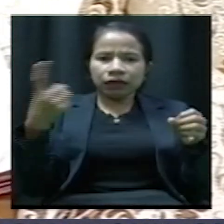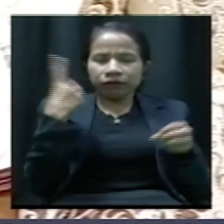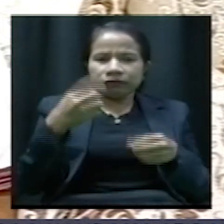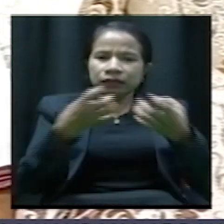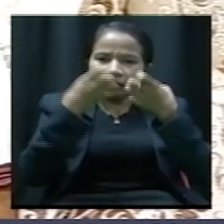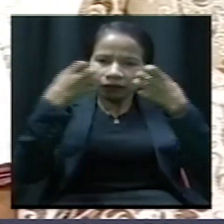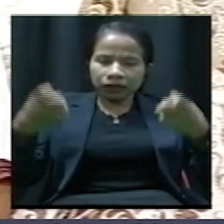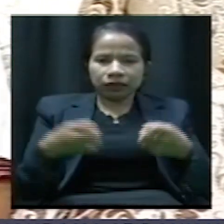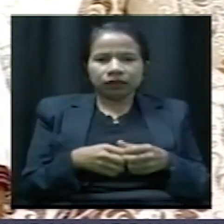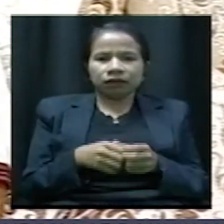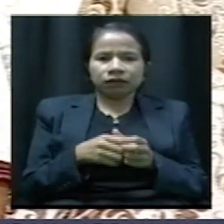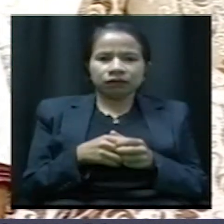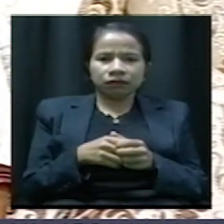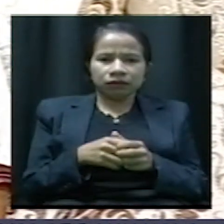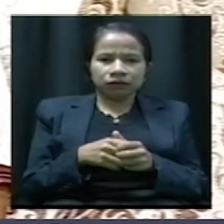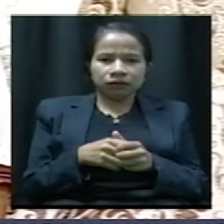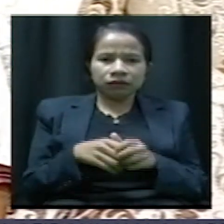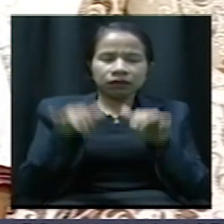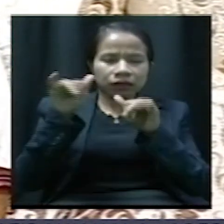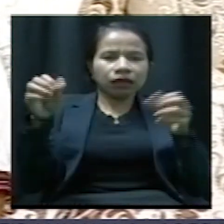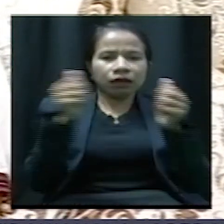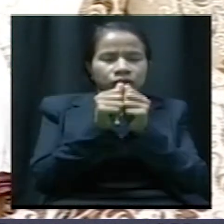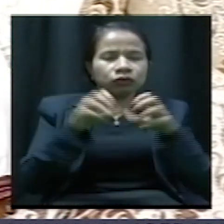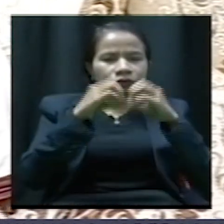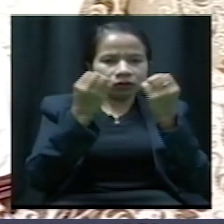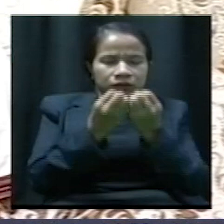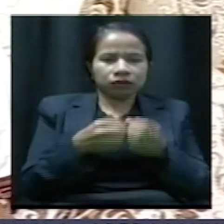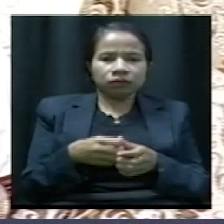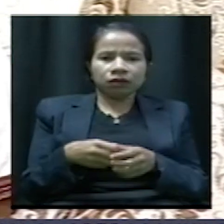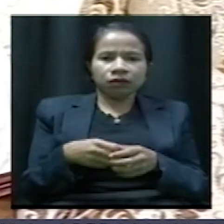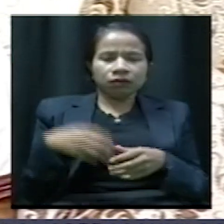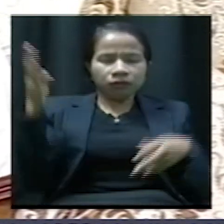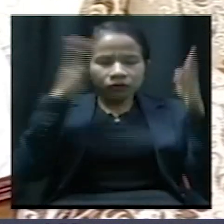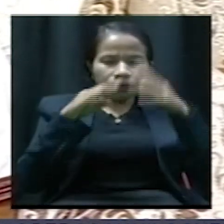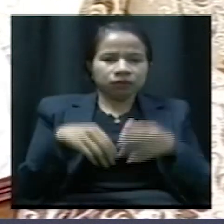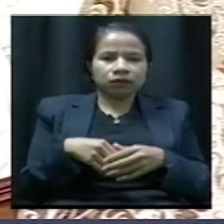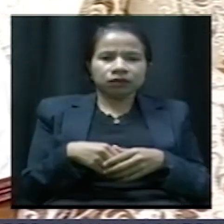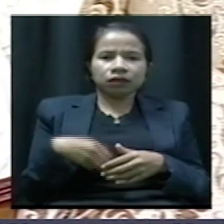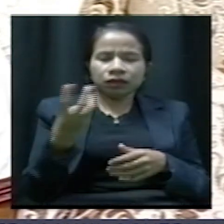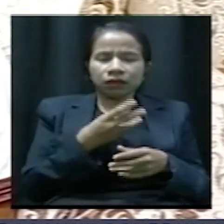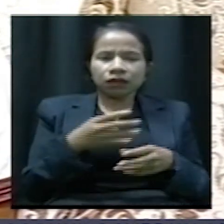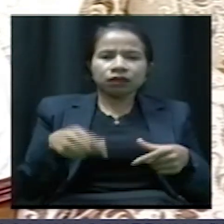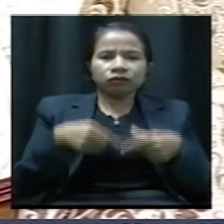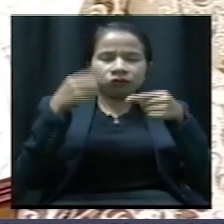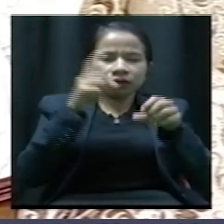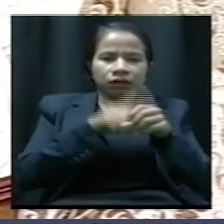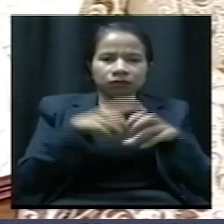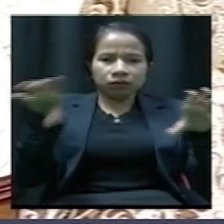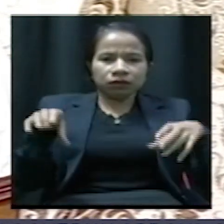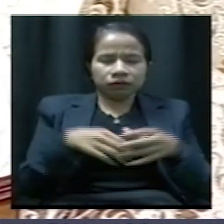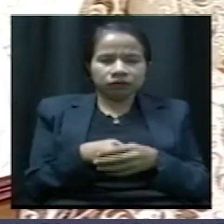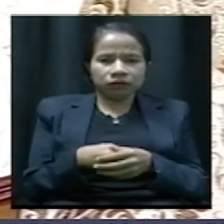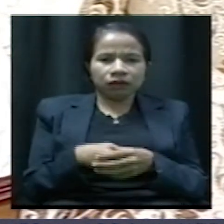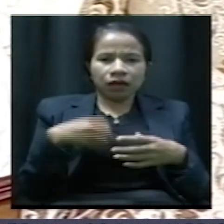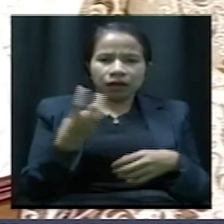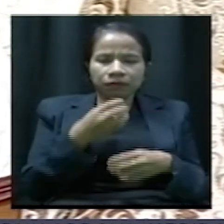deficiente sira tamba sa tem ki hamutu ki organisa deficiente então situação sira nesane ita hakara kato fobiban ba estado liliu ami